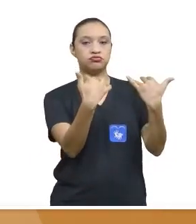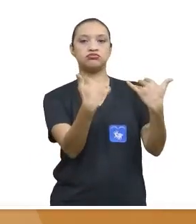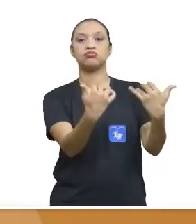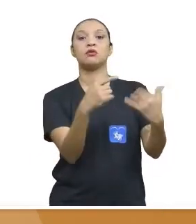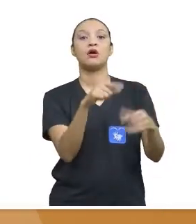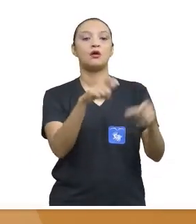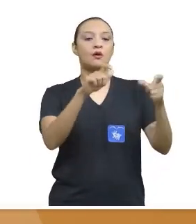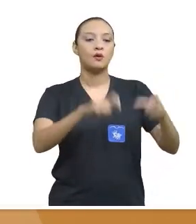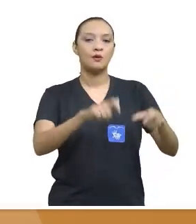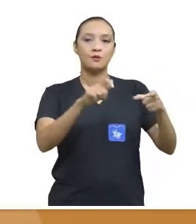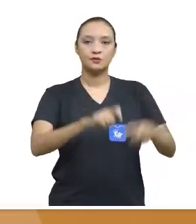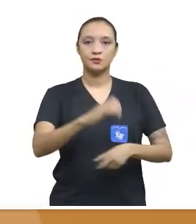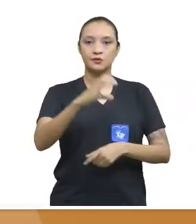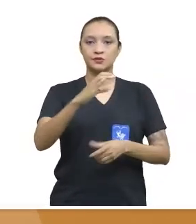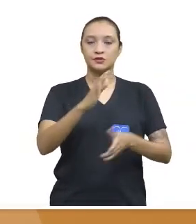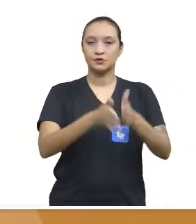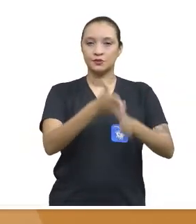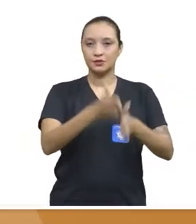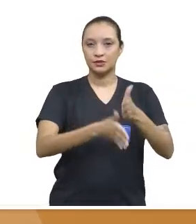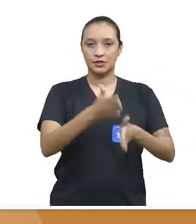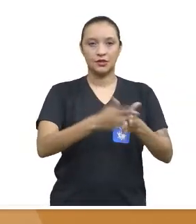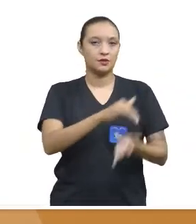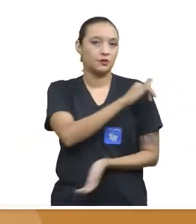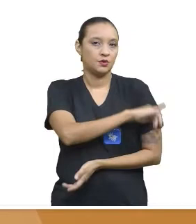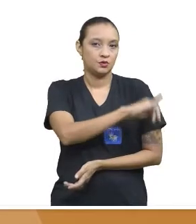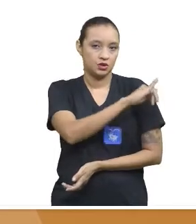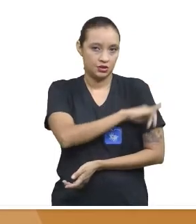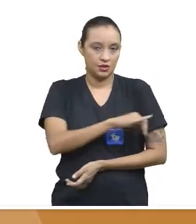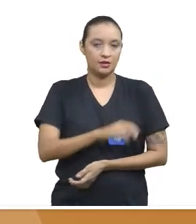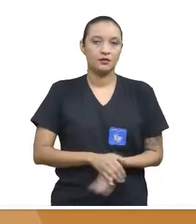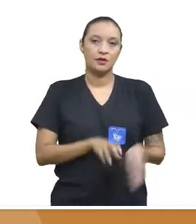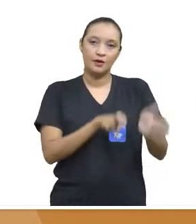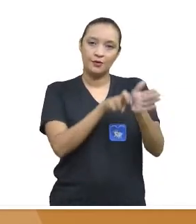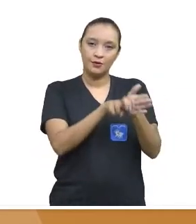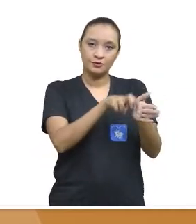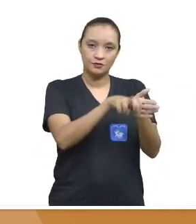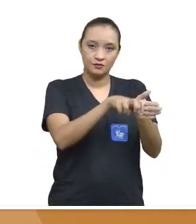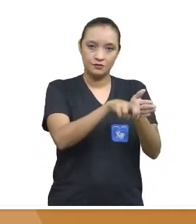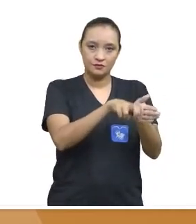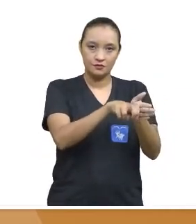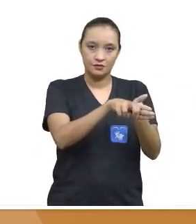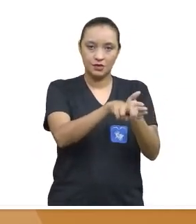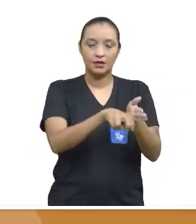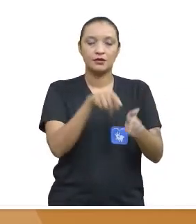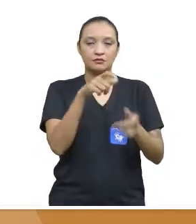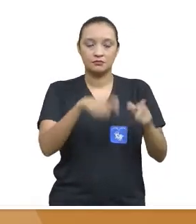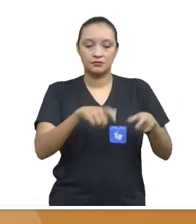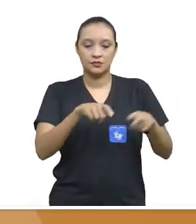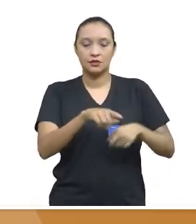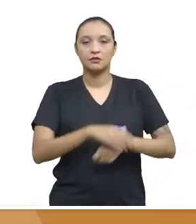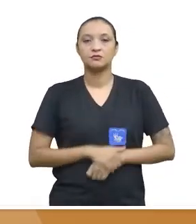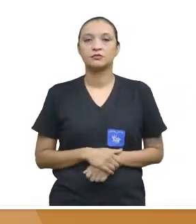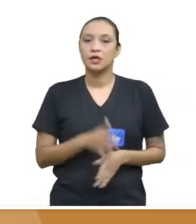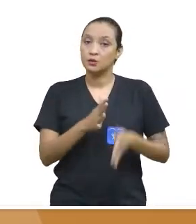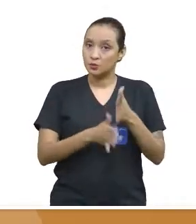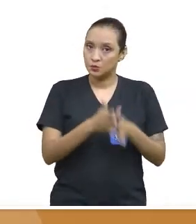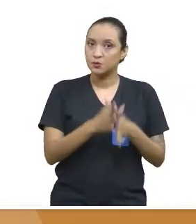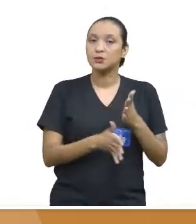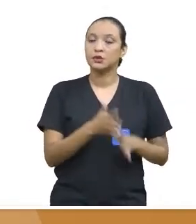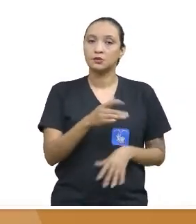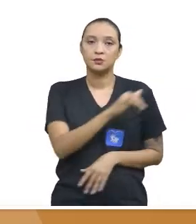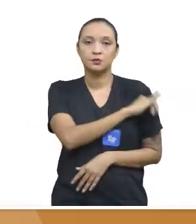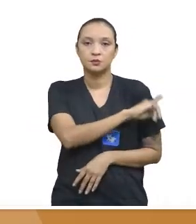a área do Rio de Janeiro, onde os trens cruzam a cidade, saem comumente, que é bem no centro do Rio de Janeiro. E